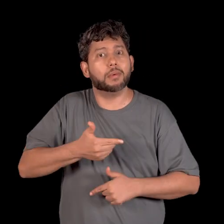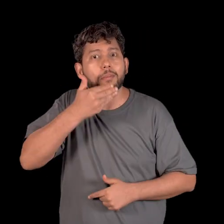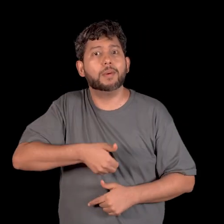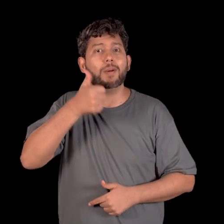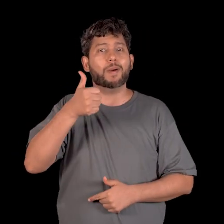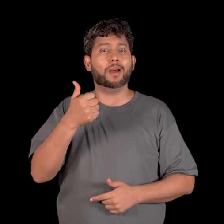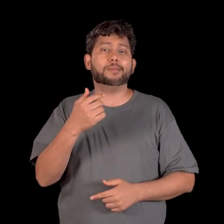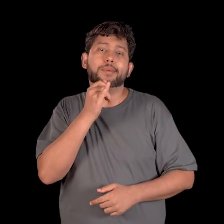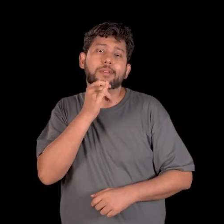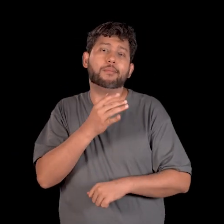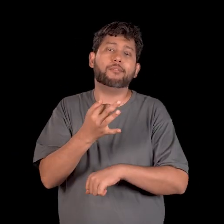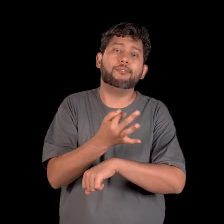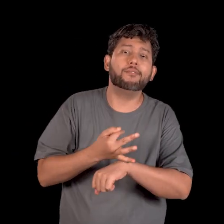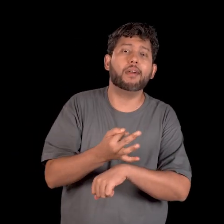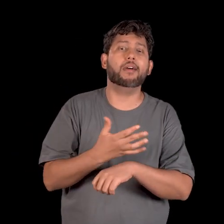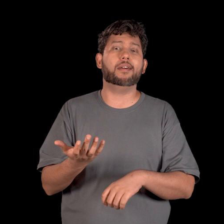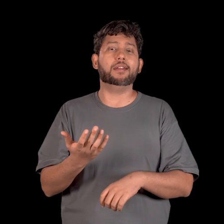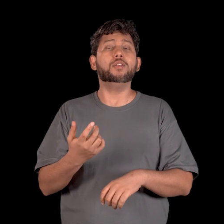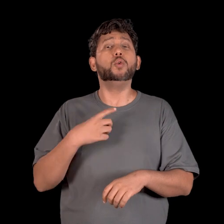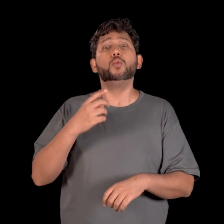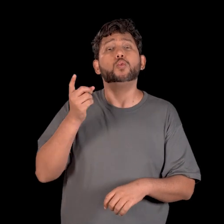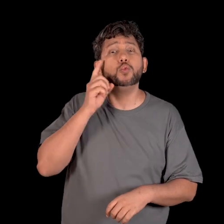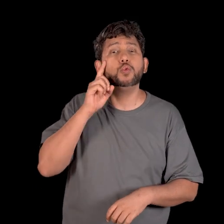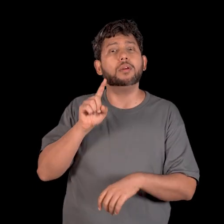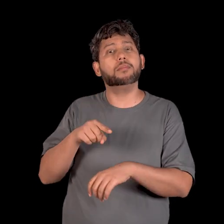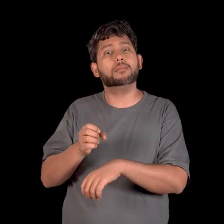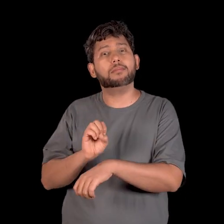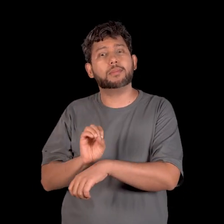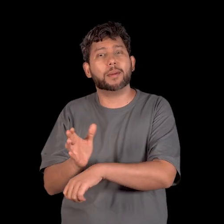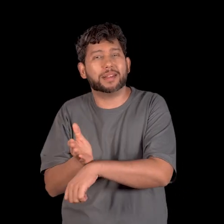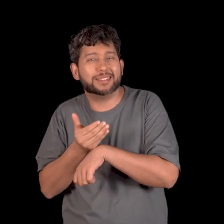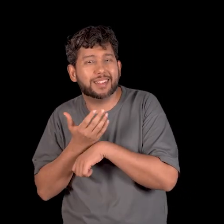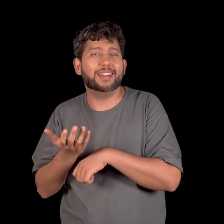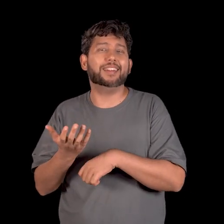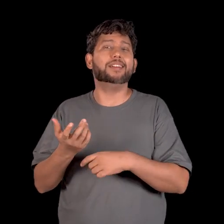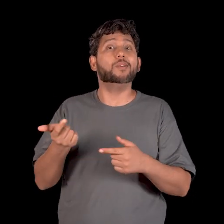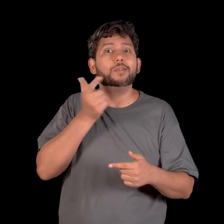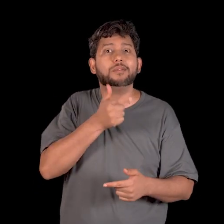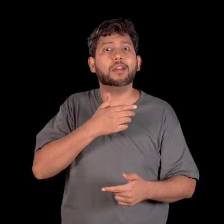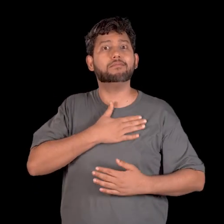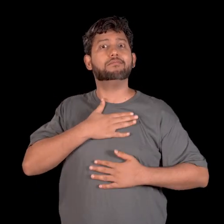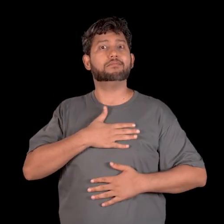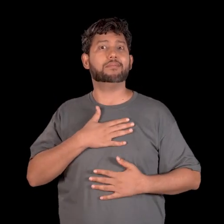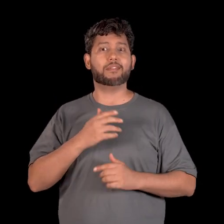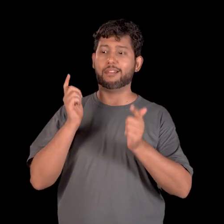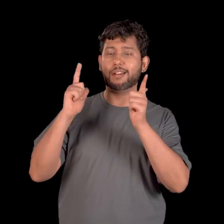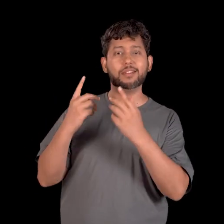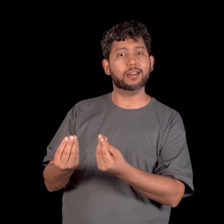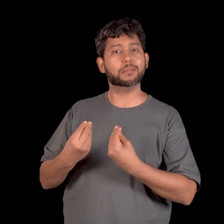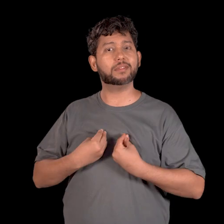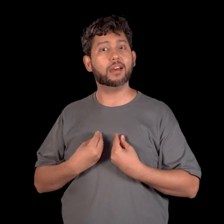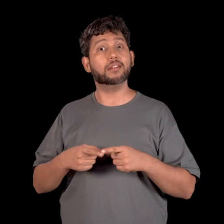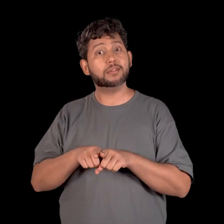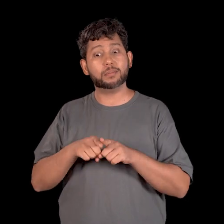nosso trabalho, pelo contrário, complementa-o, pois é nossa liberação periódica deste, tanto no final da jornada diária como nos finais